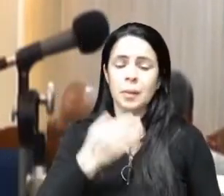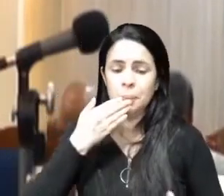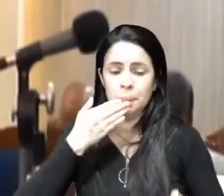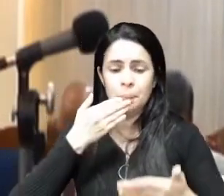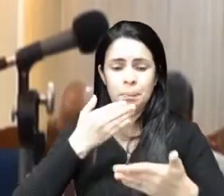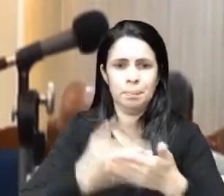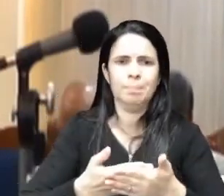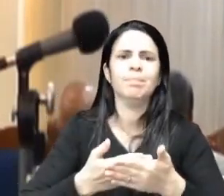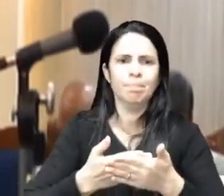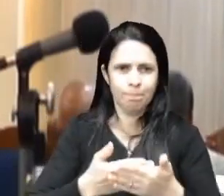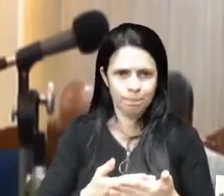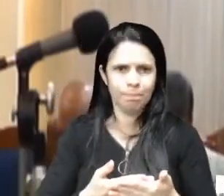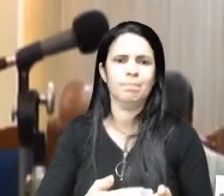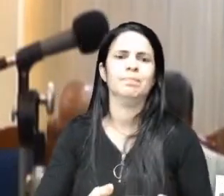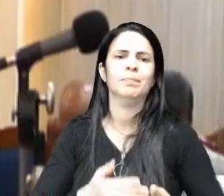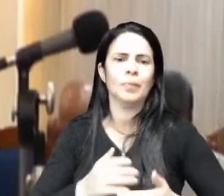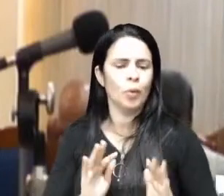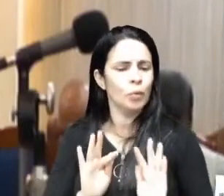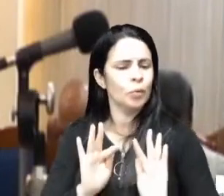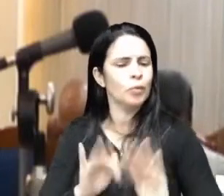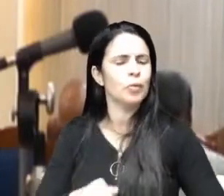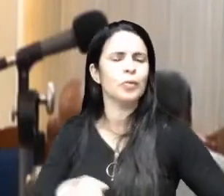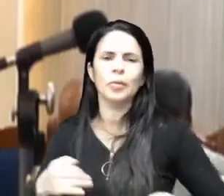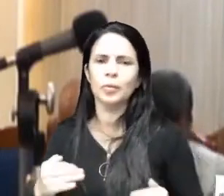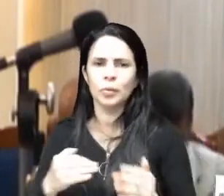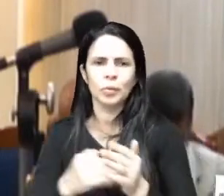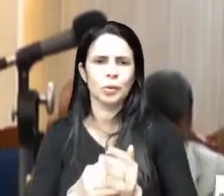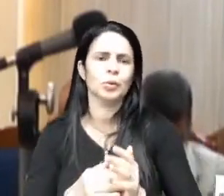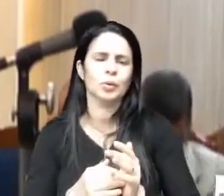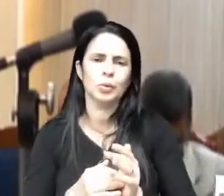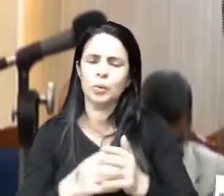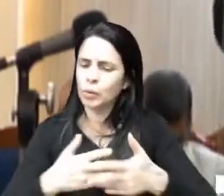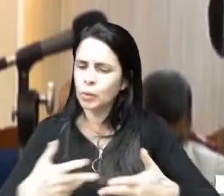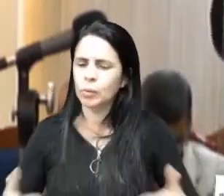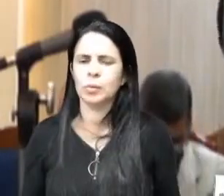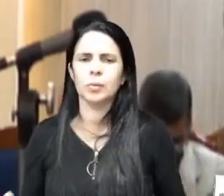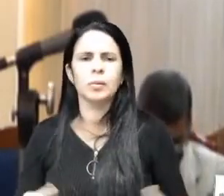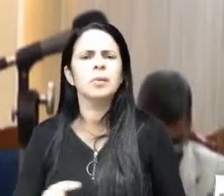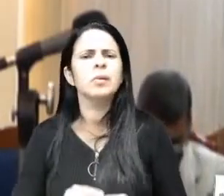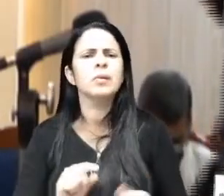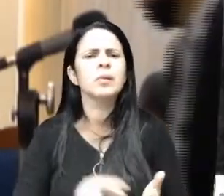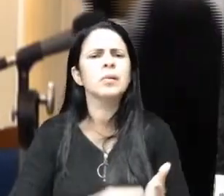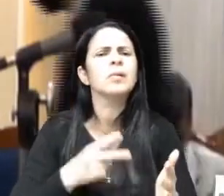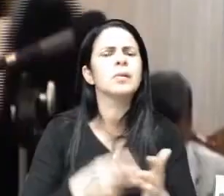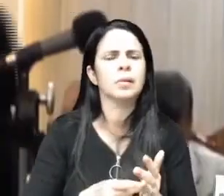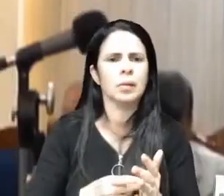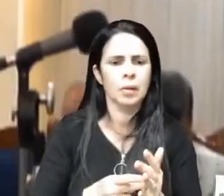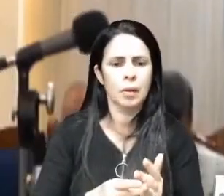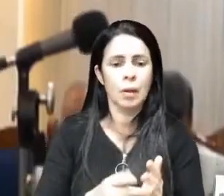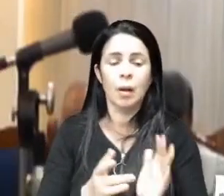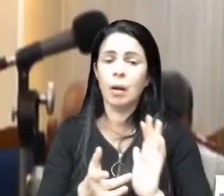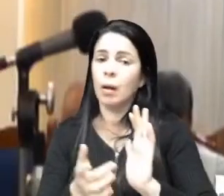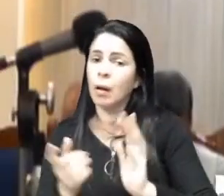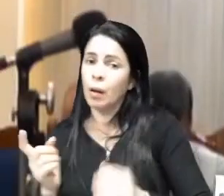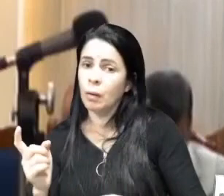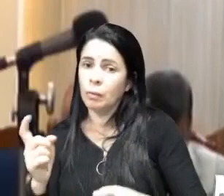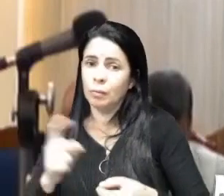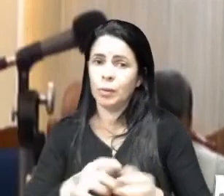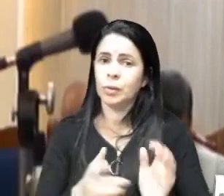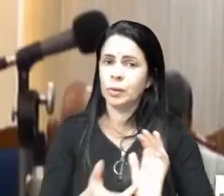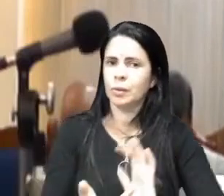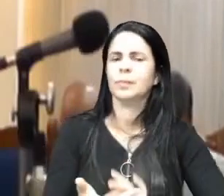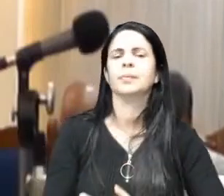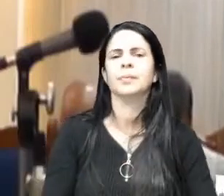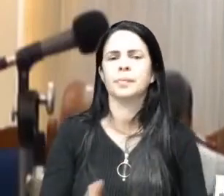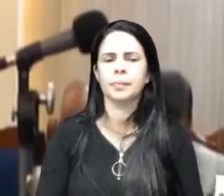coisas. Amém. São palavras do apóstolo São Pedro, né? No versículo